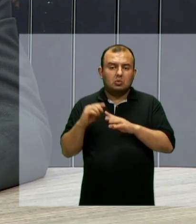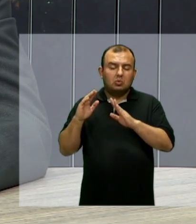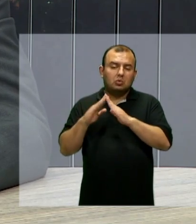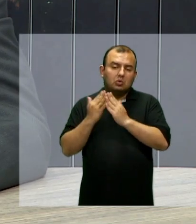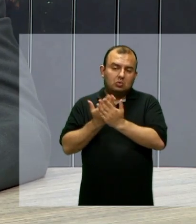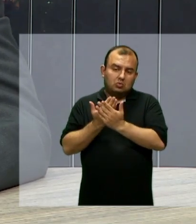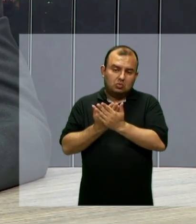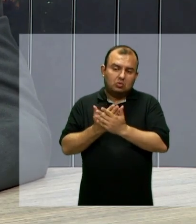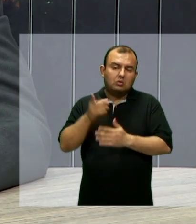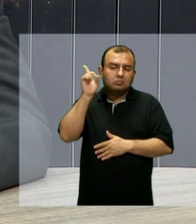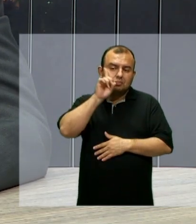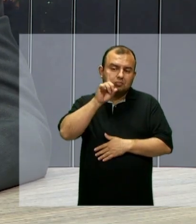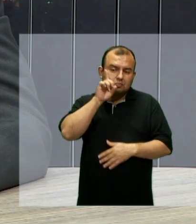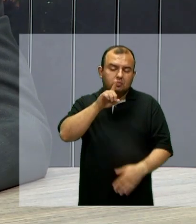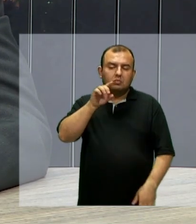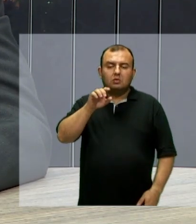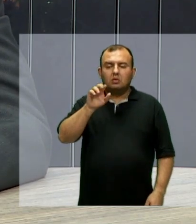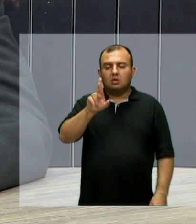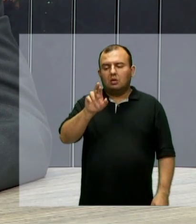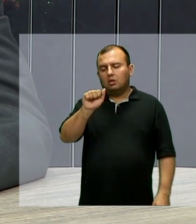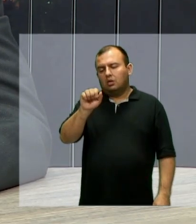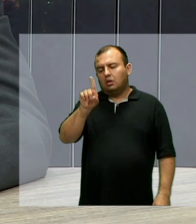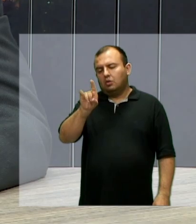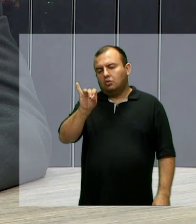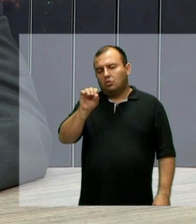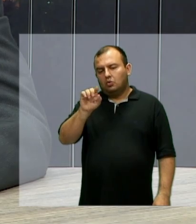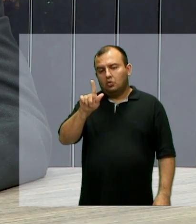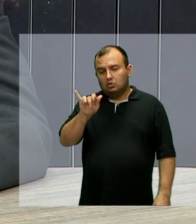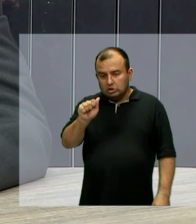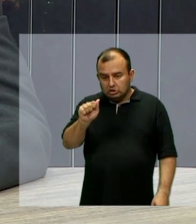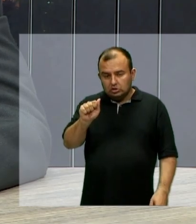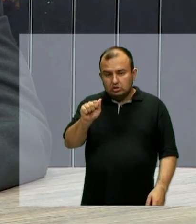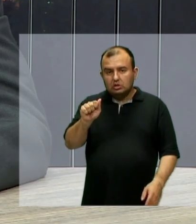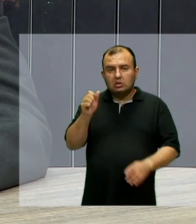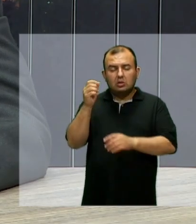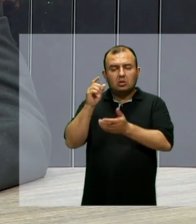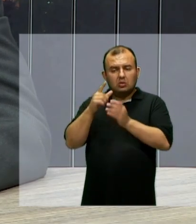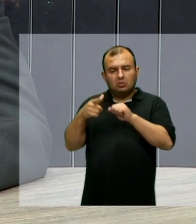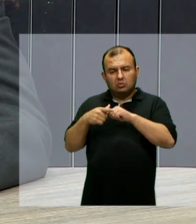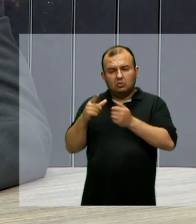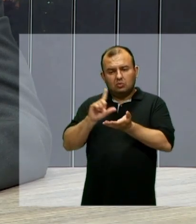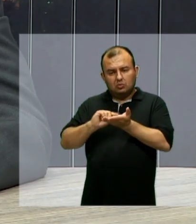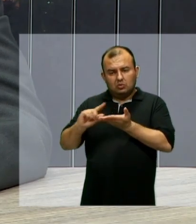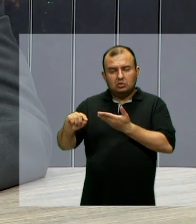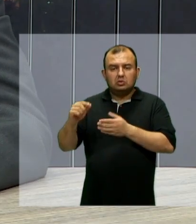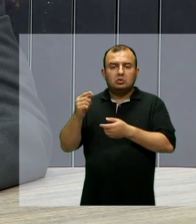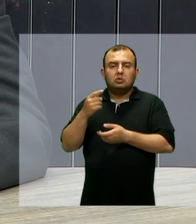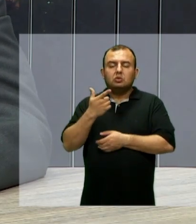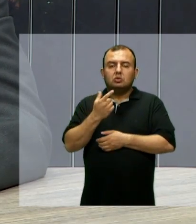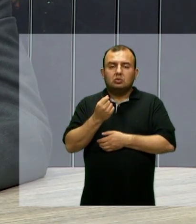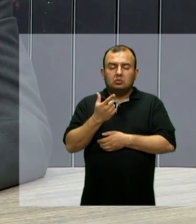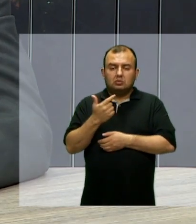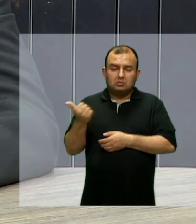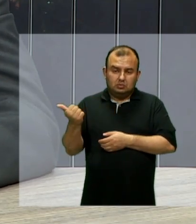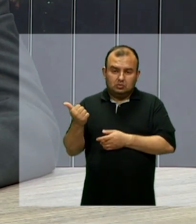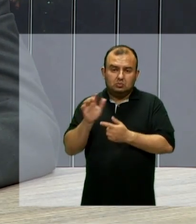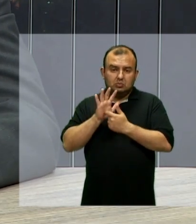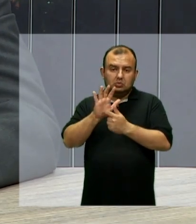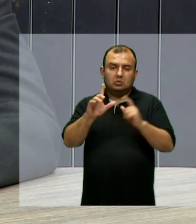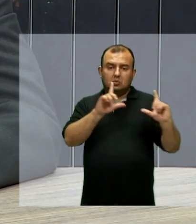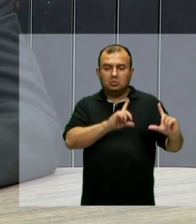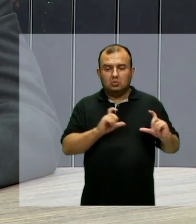de Radiologia publicou um artigo em 2021, até a gente usa sempre na universidade, mostrando que a